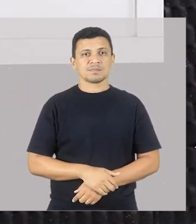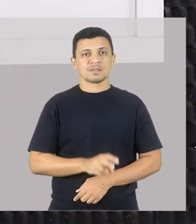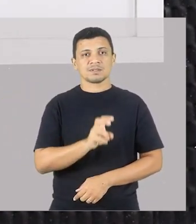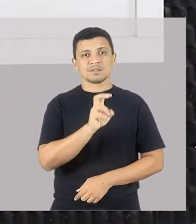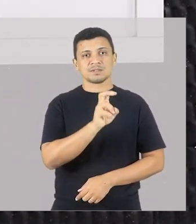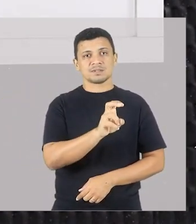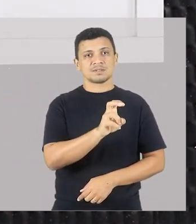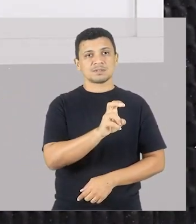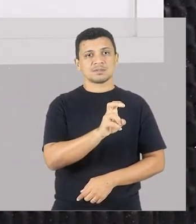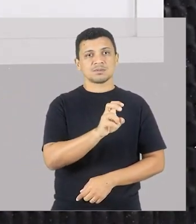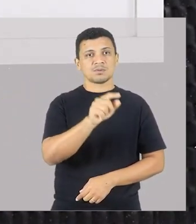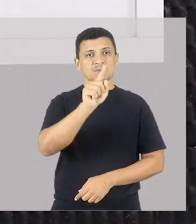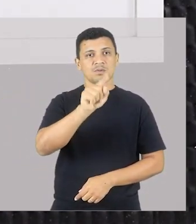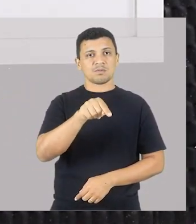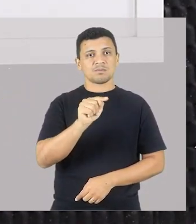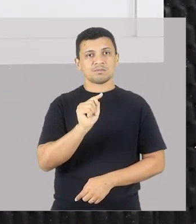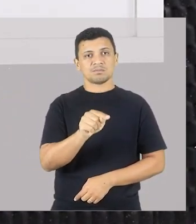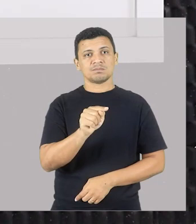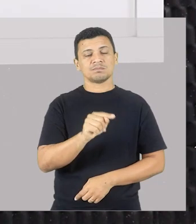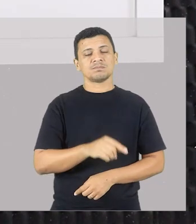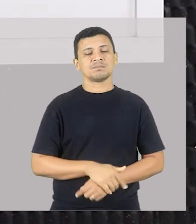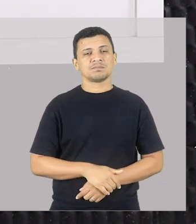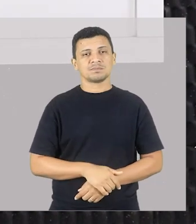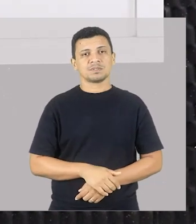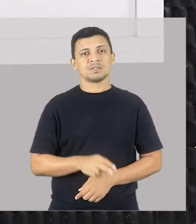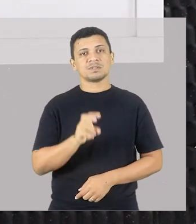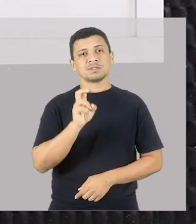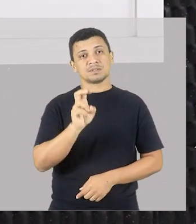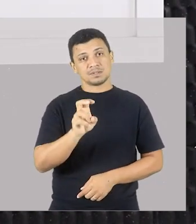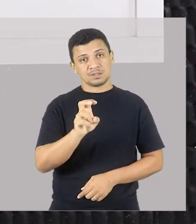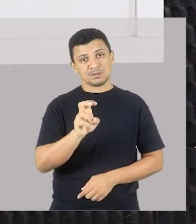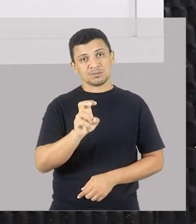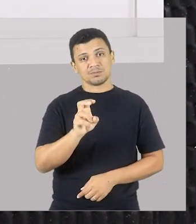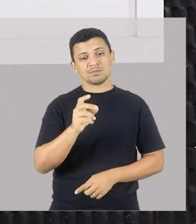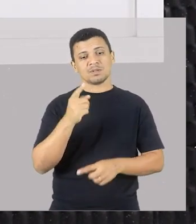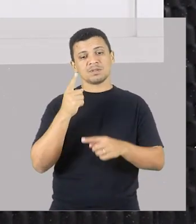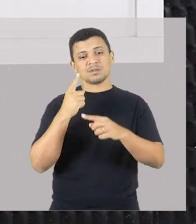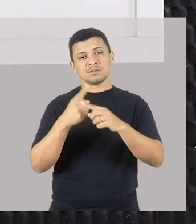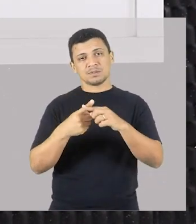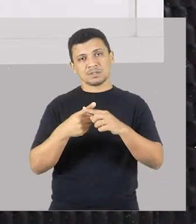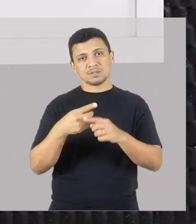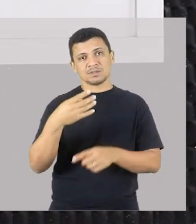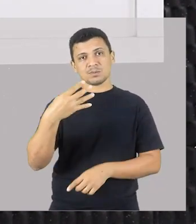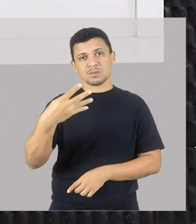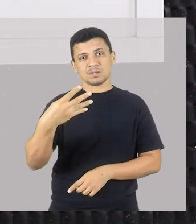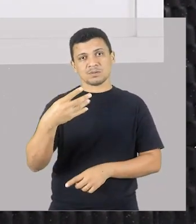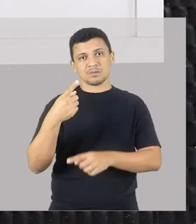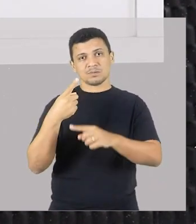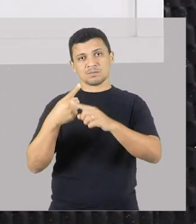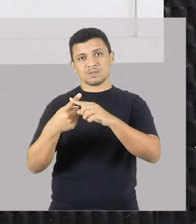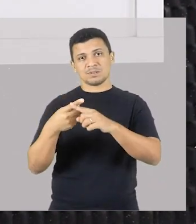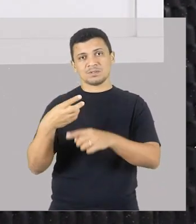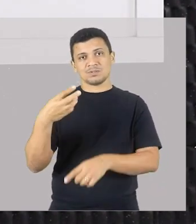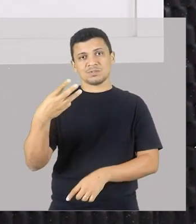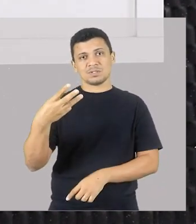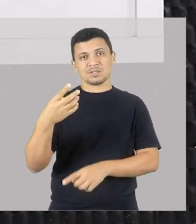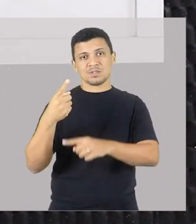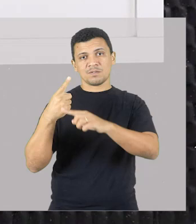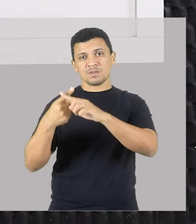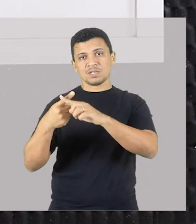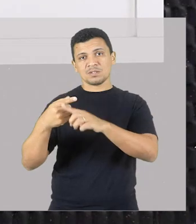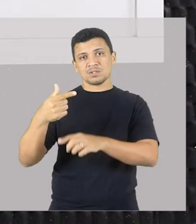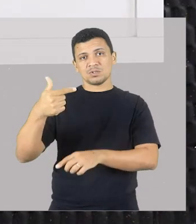5 fatorial. 5 fatorial vai ser 5 vezes 4, vezes 3,